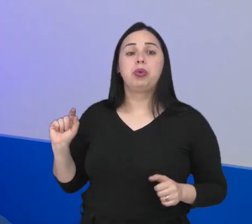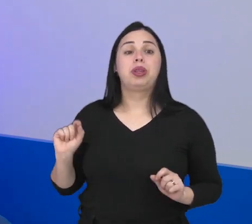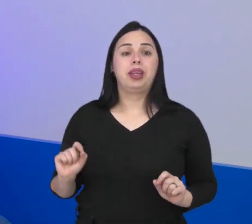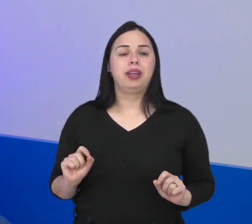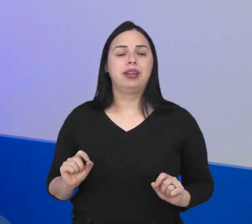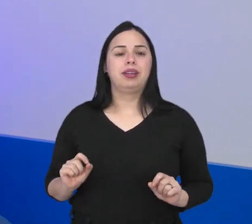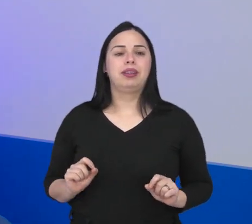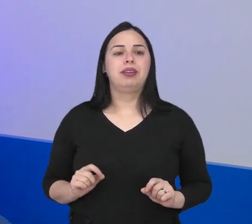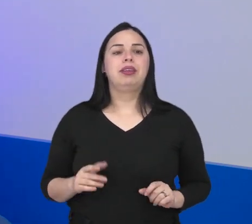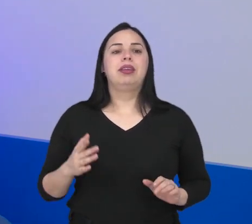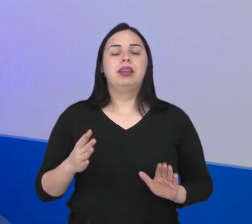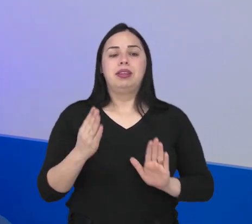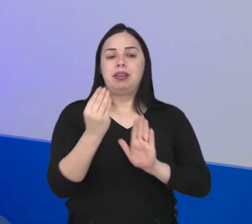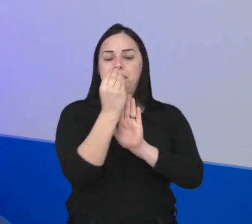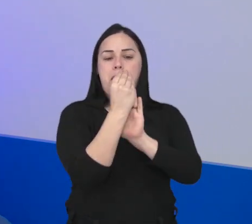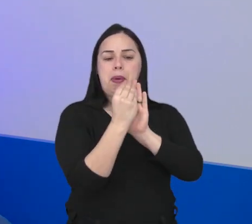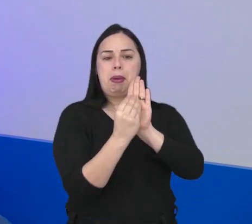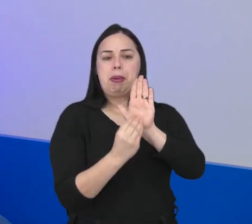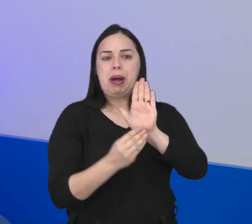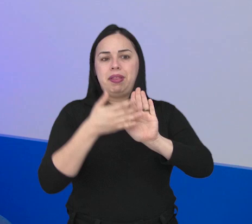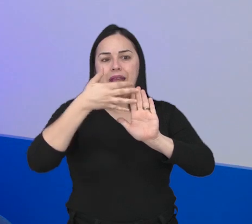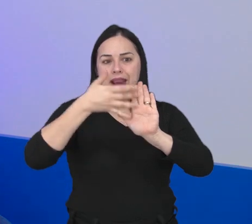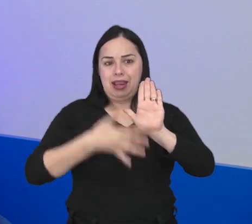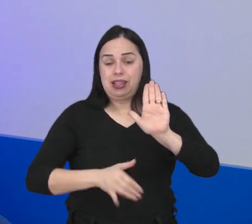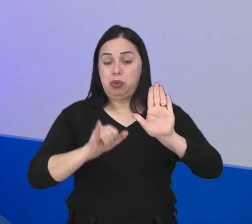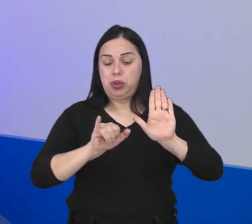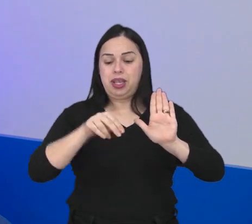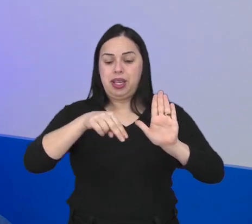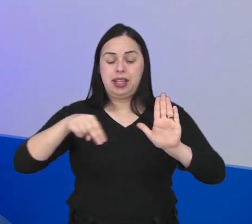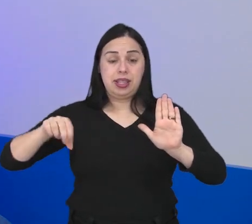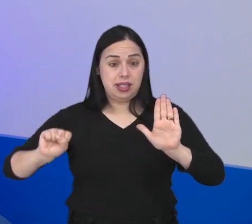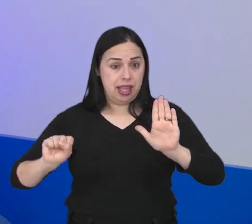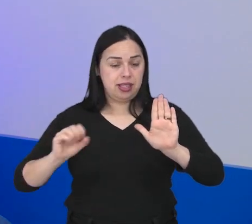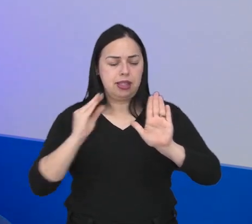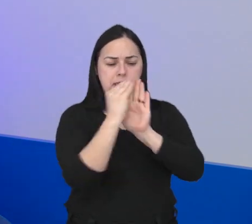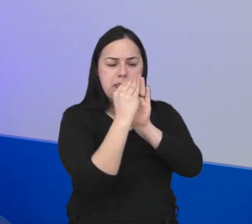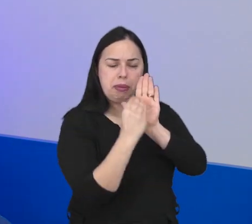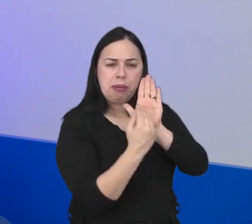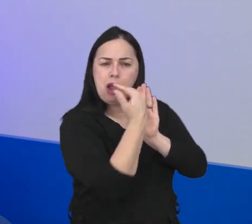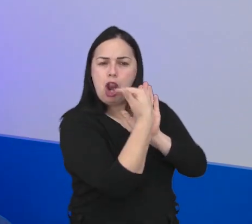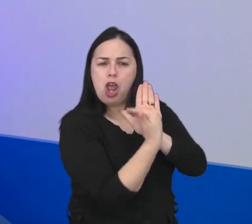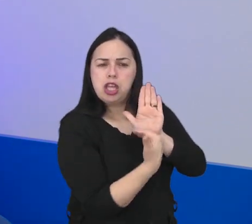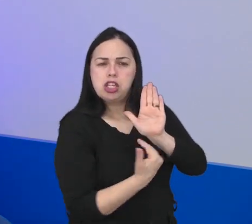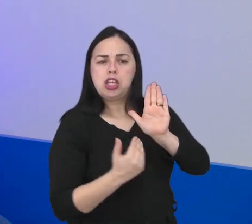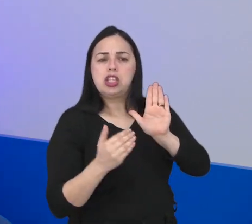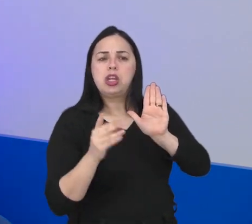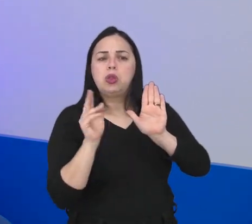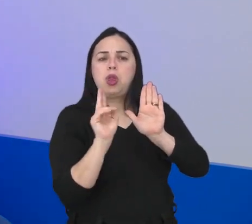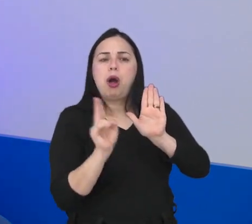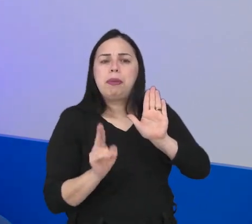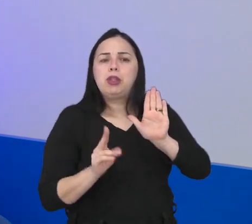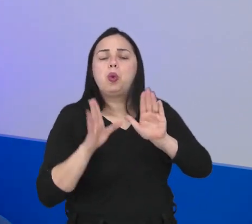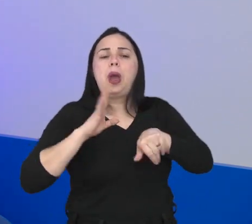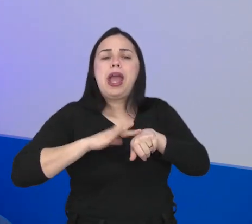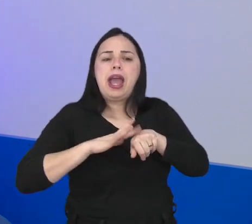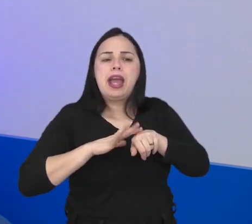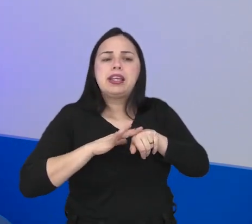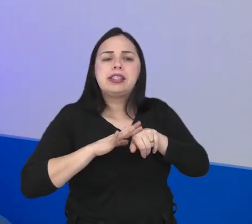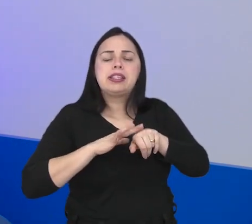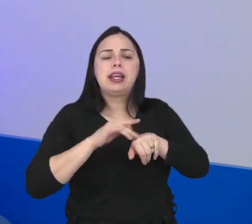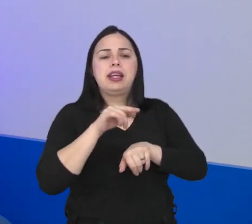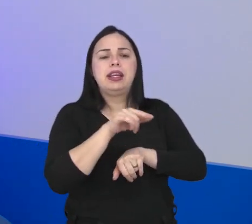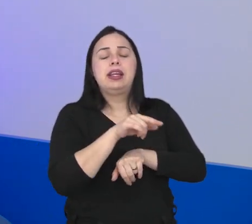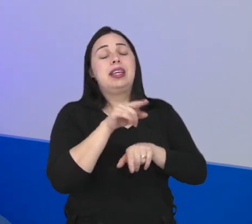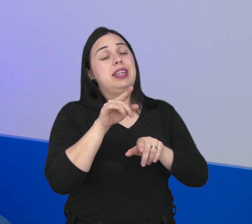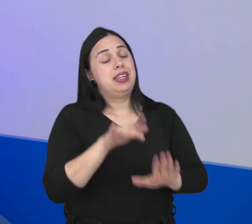Recentemente aumentou-se o número de doenças laborais na lista do INSS e dentro desse aumento a saúde emocional tomou